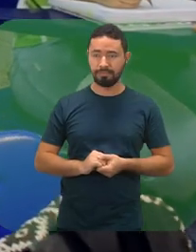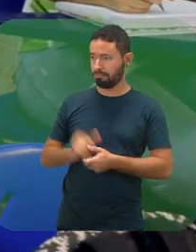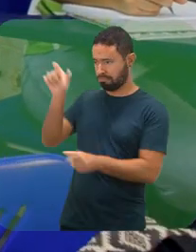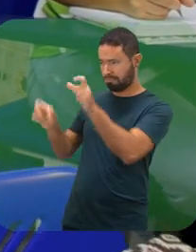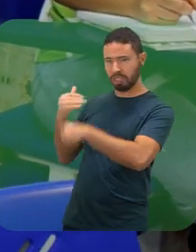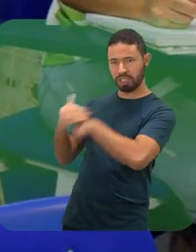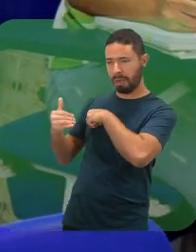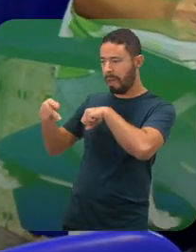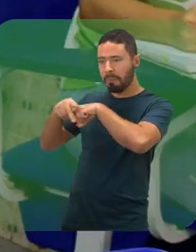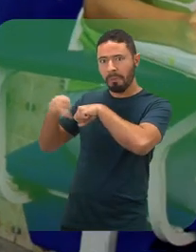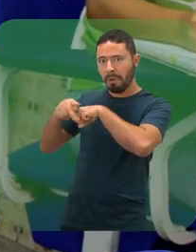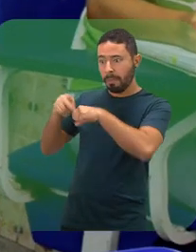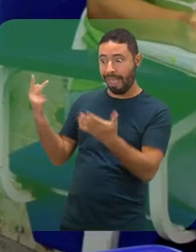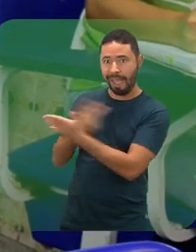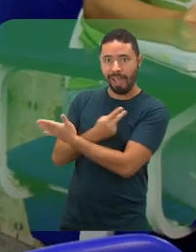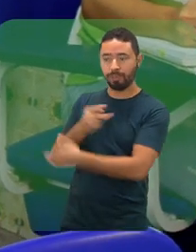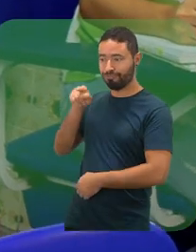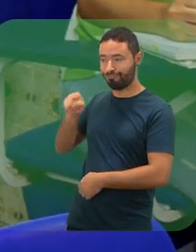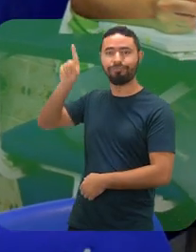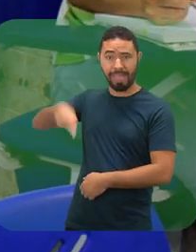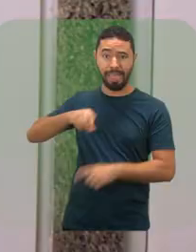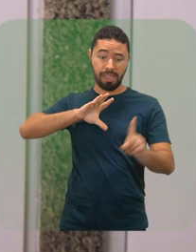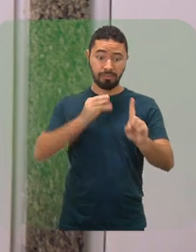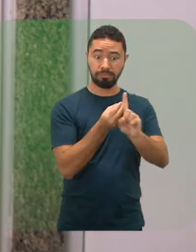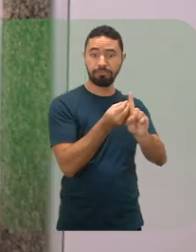Quando erra o nosso pronome, isso é transfobia.